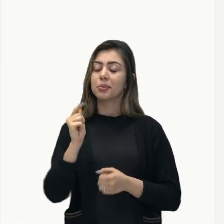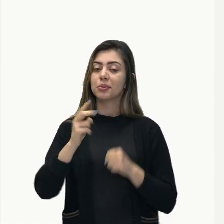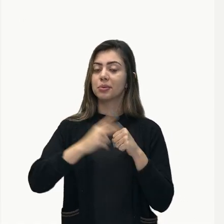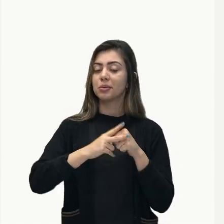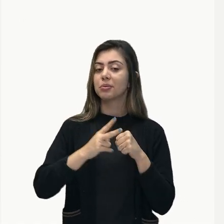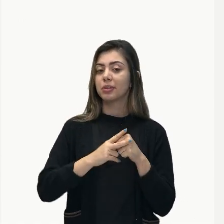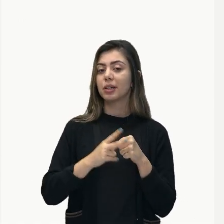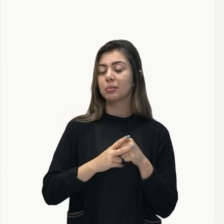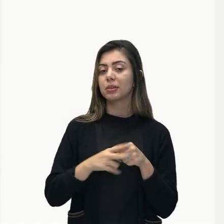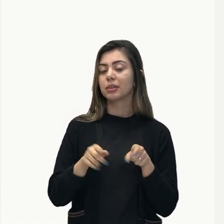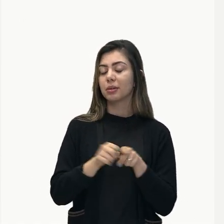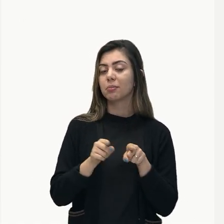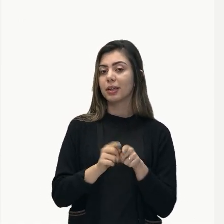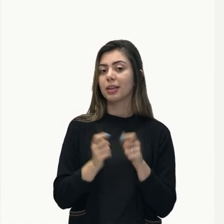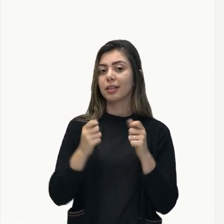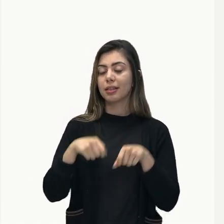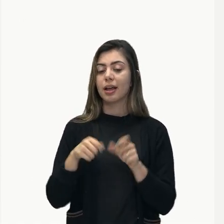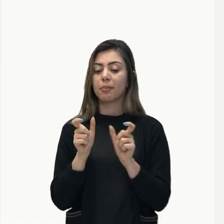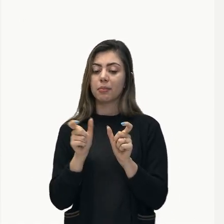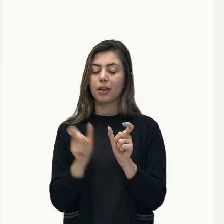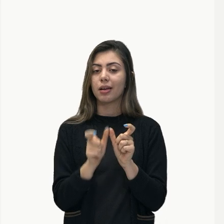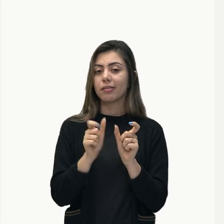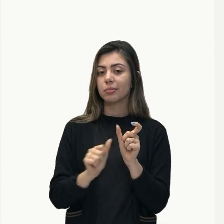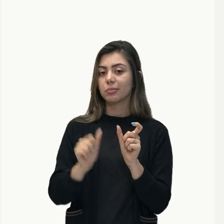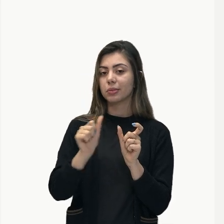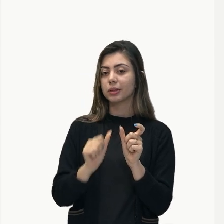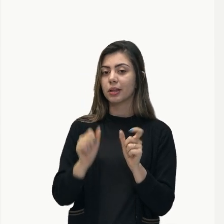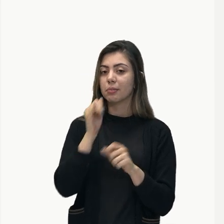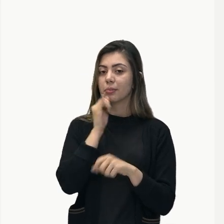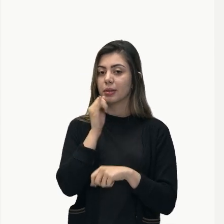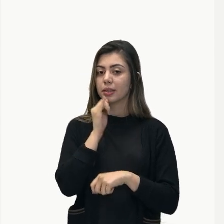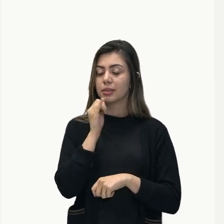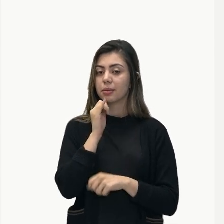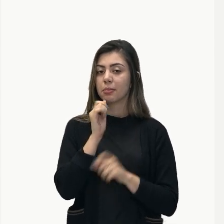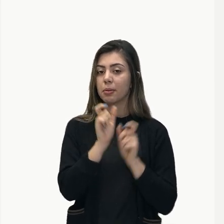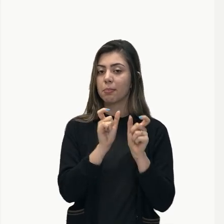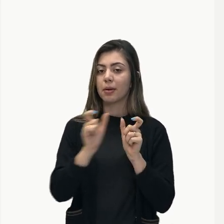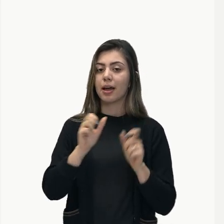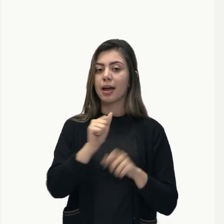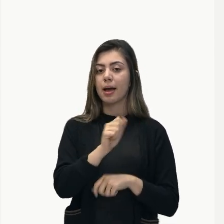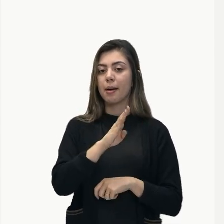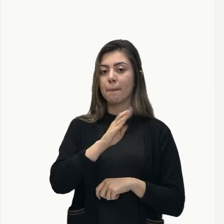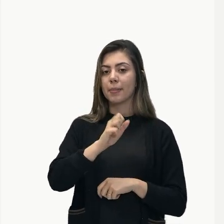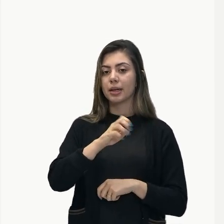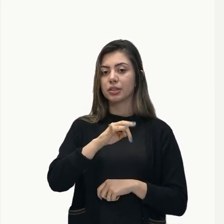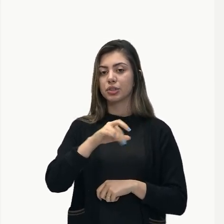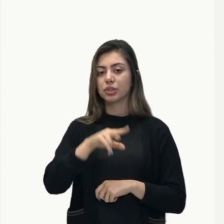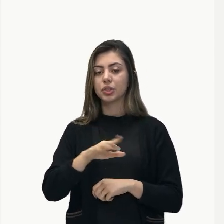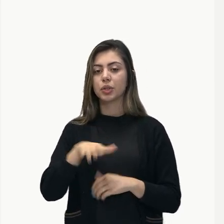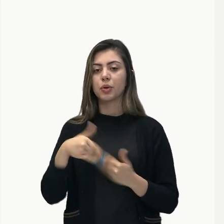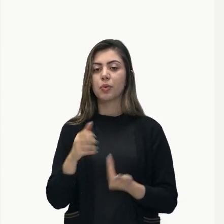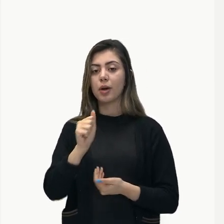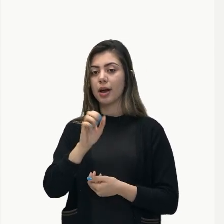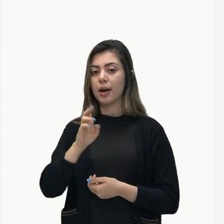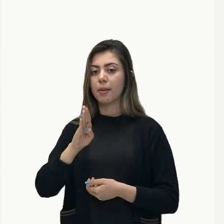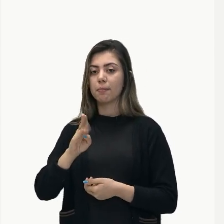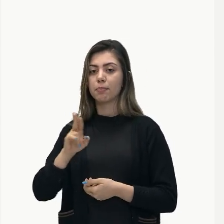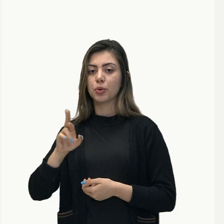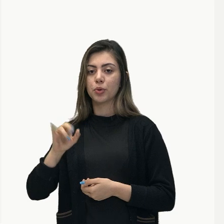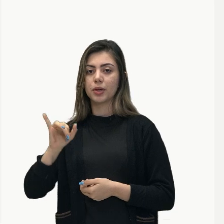né? Desses verbos da terceira conjugação, como abater, aburrir, que é ficar chateado,